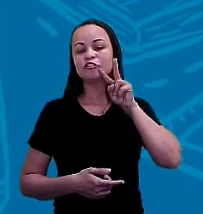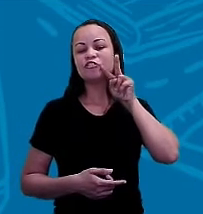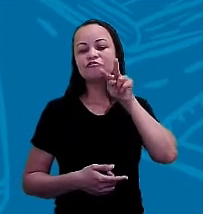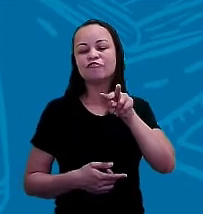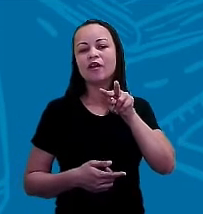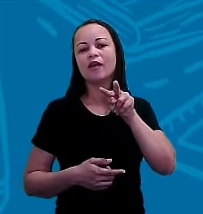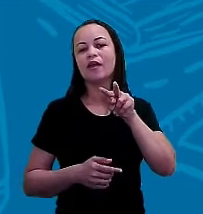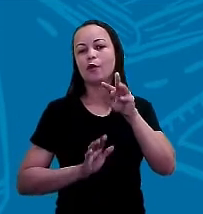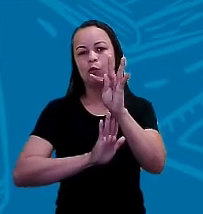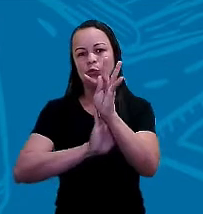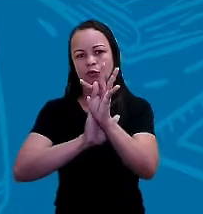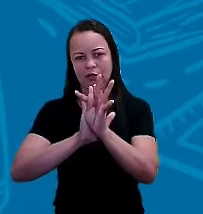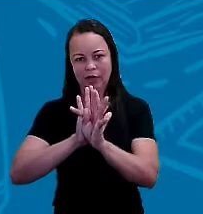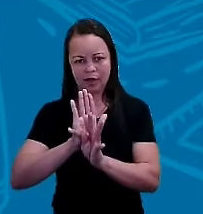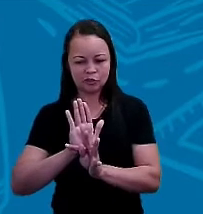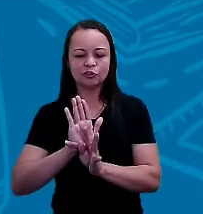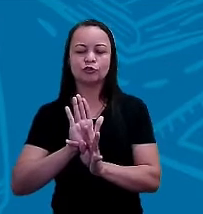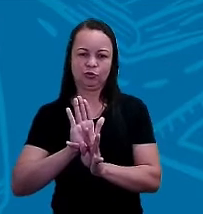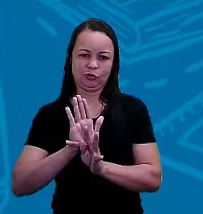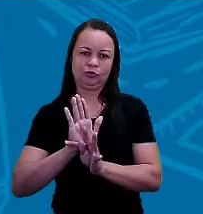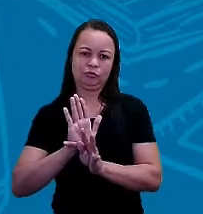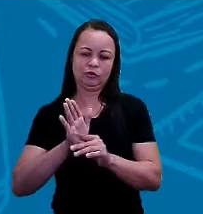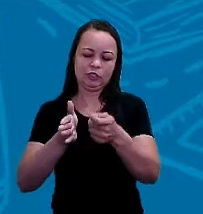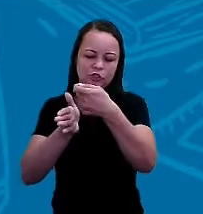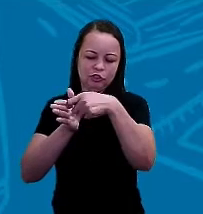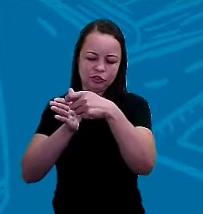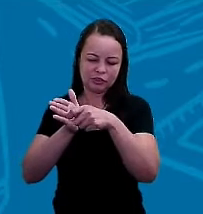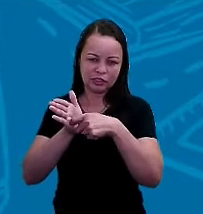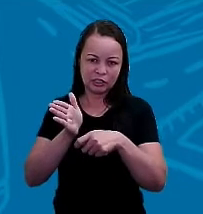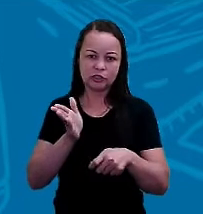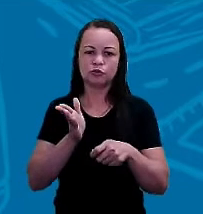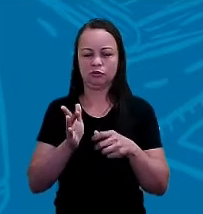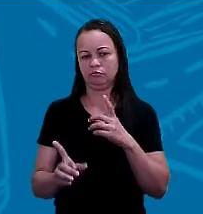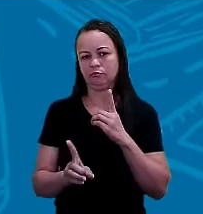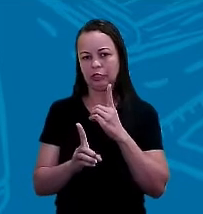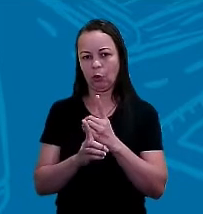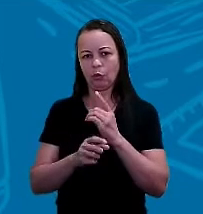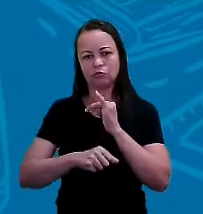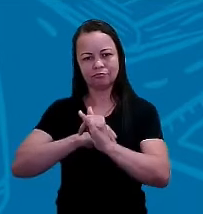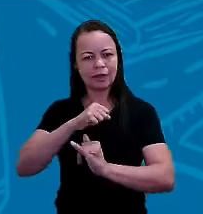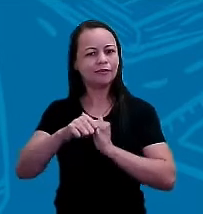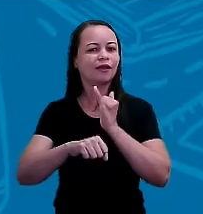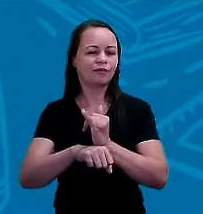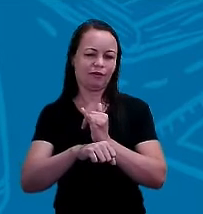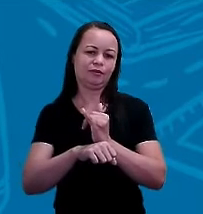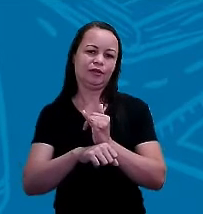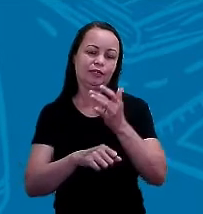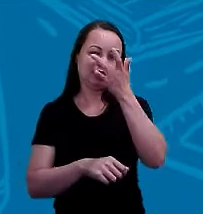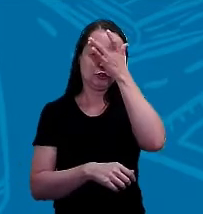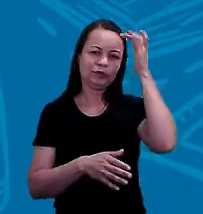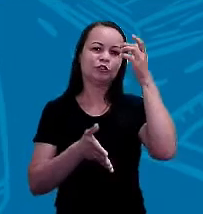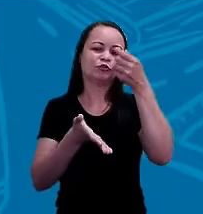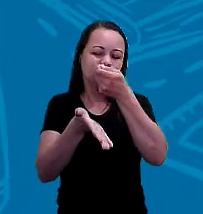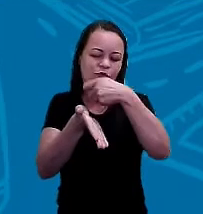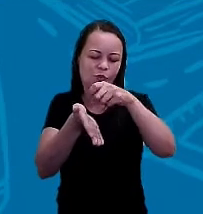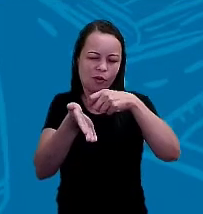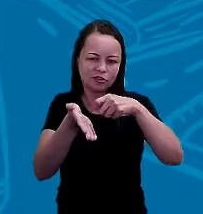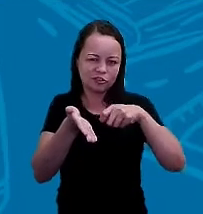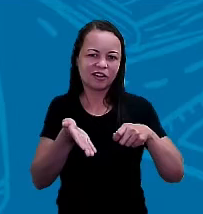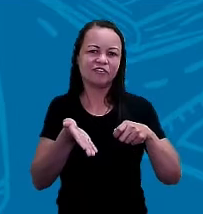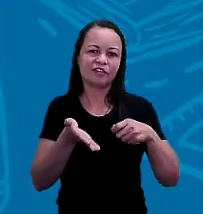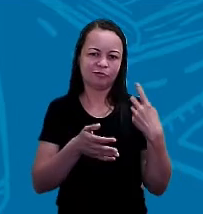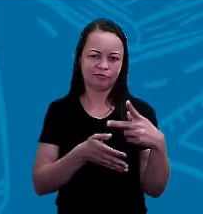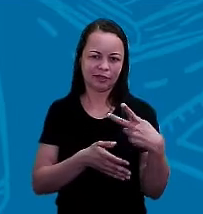o texto, né, o texto escrito, que hoje a gente já encontra, que as pessoas depois foram escrevendo essas